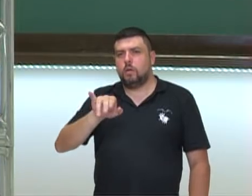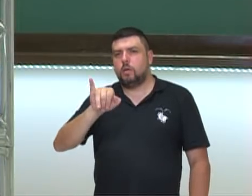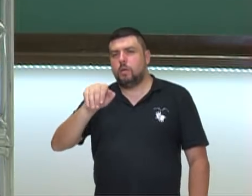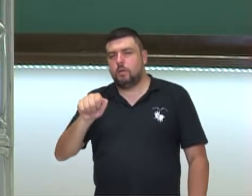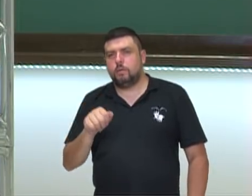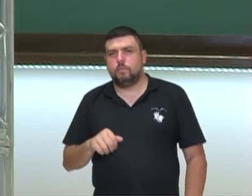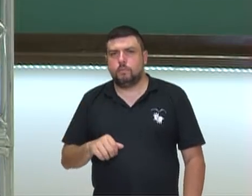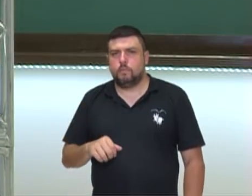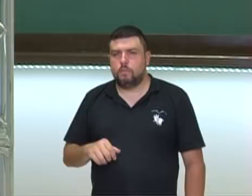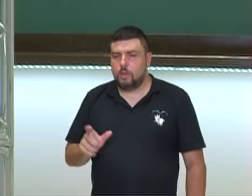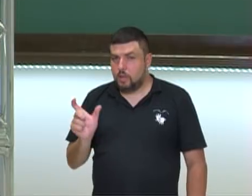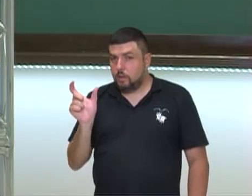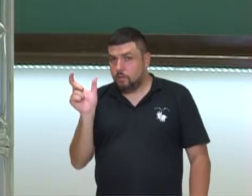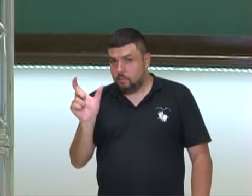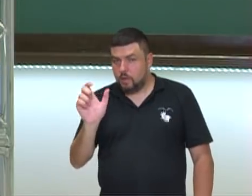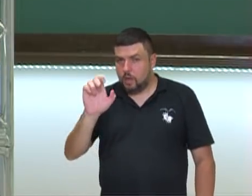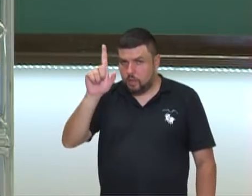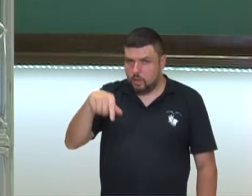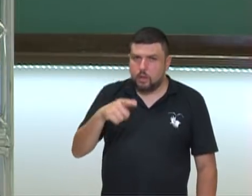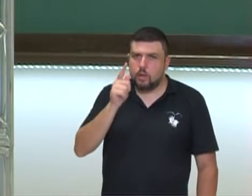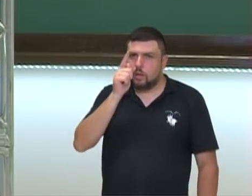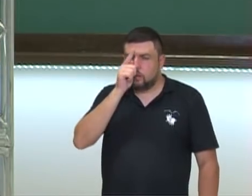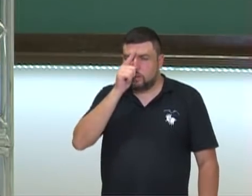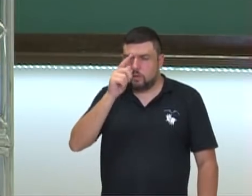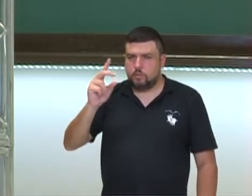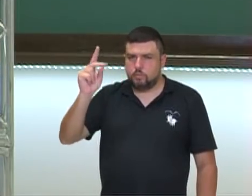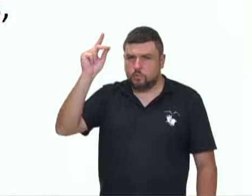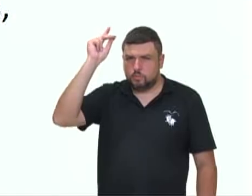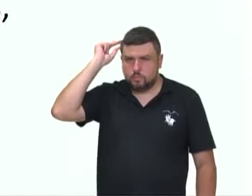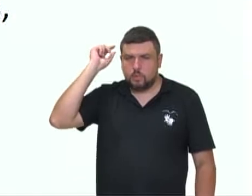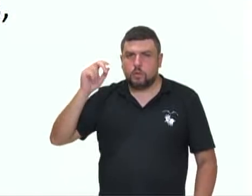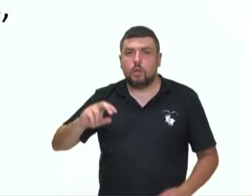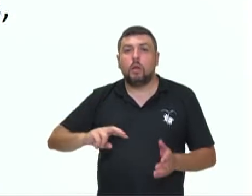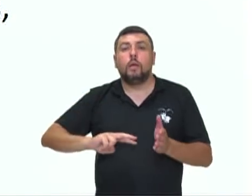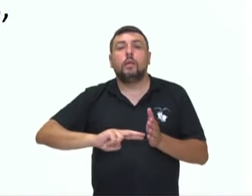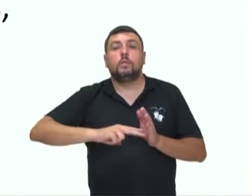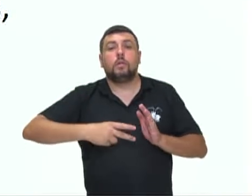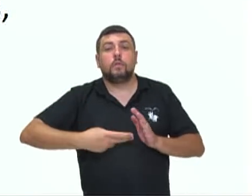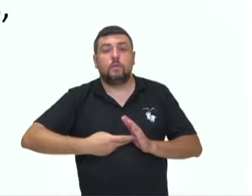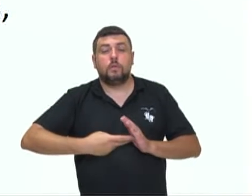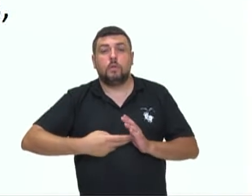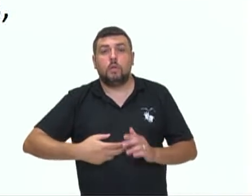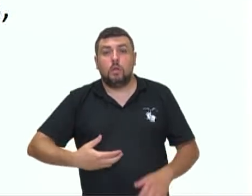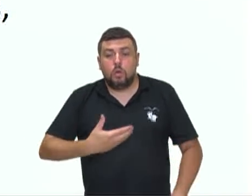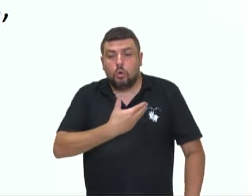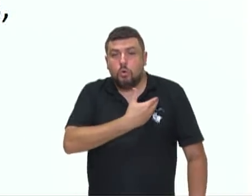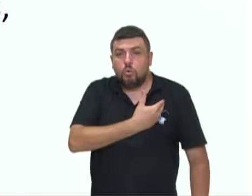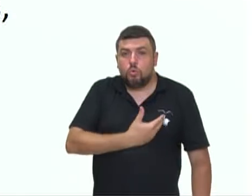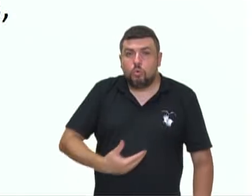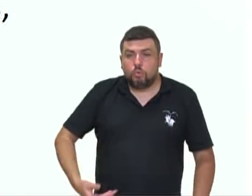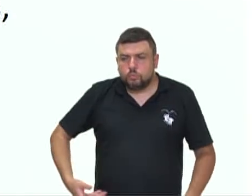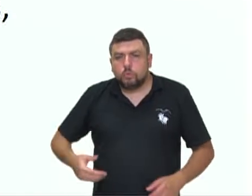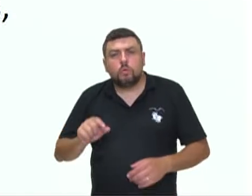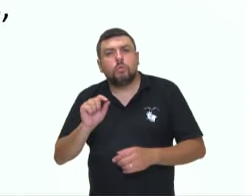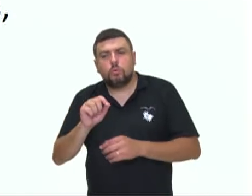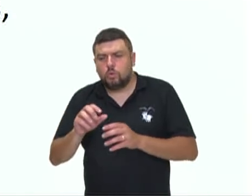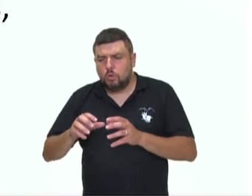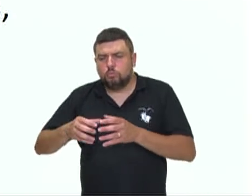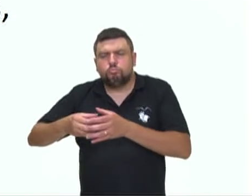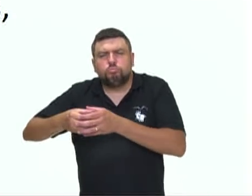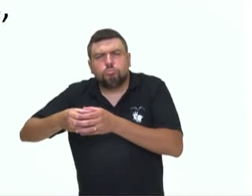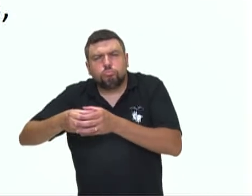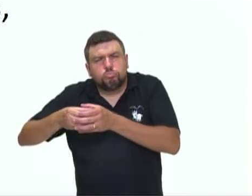do grego, do idioma grego, e quer dizer algo como governo exercido por poucos indivíduos. Lembra